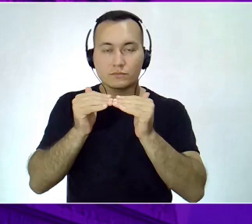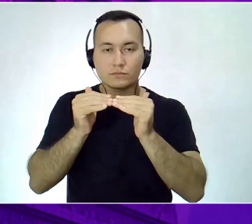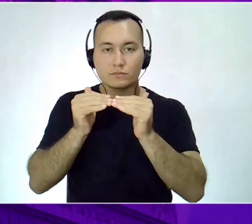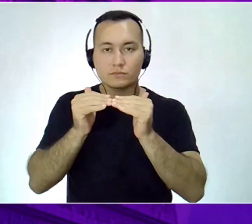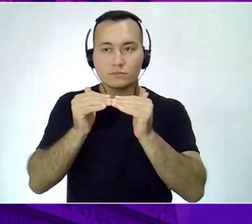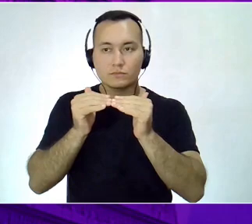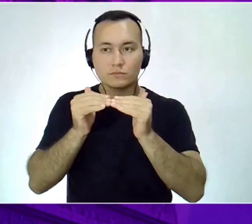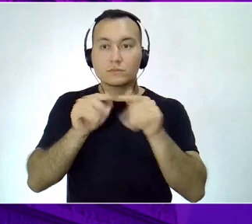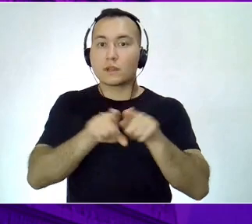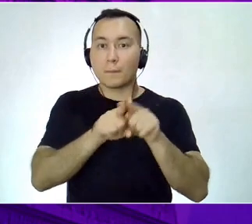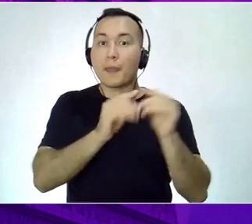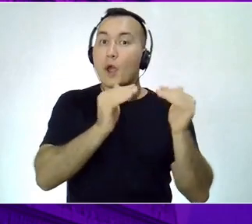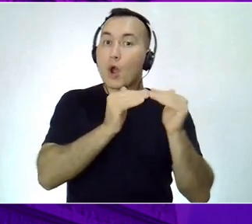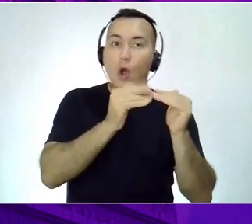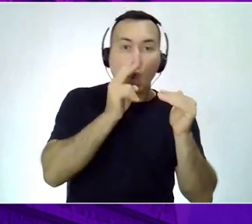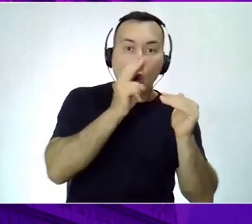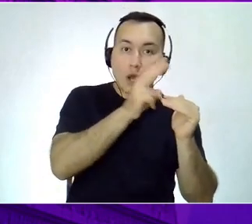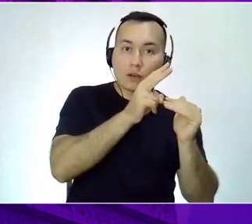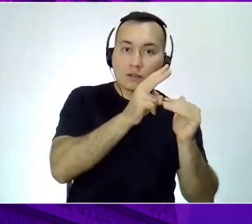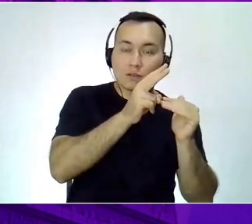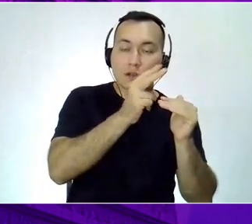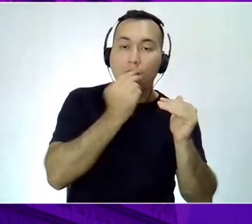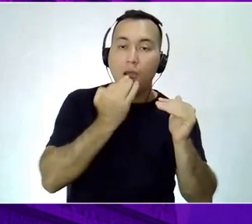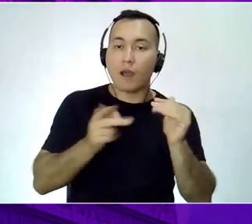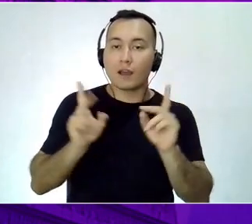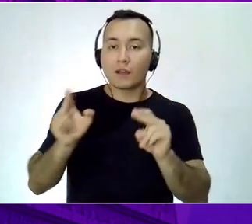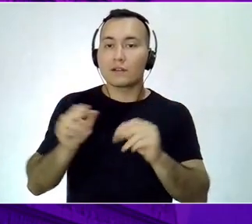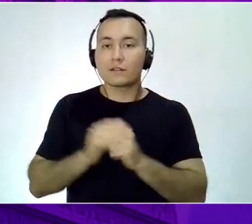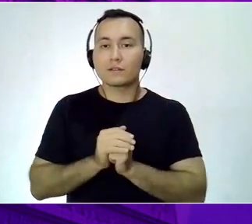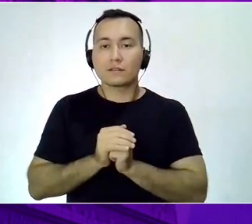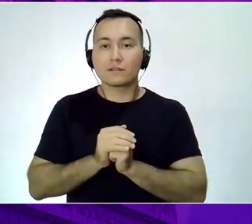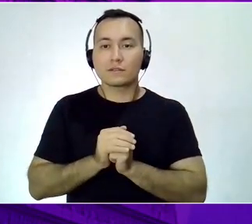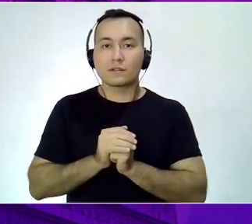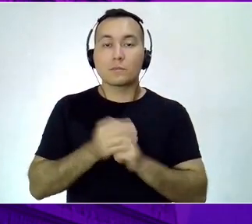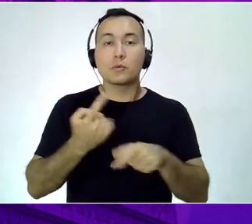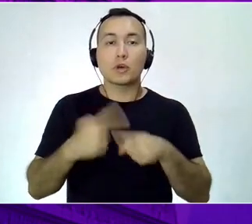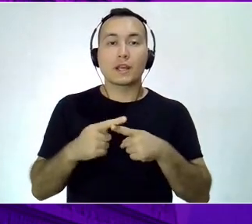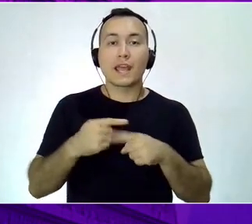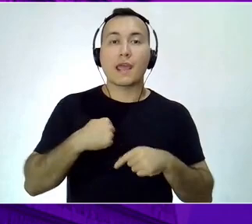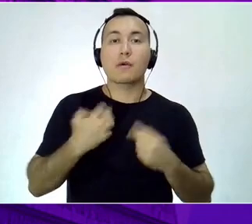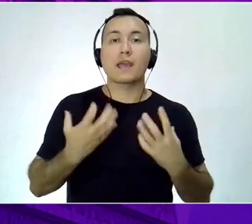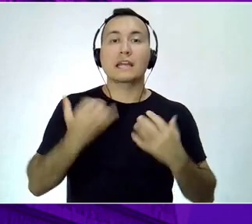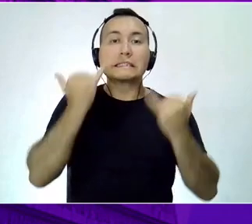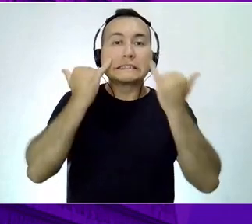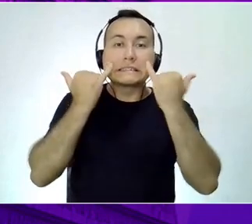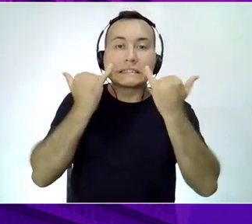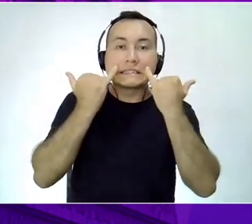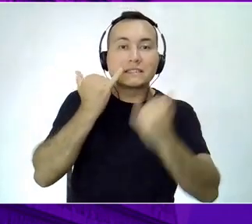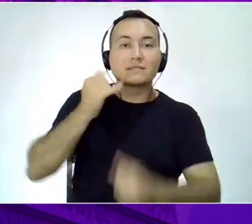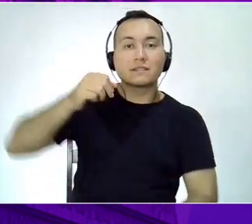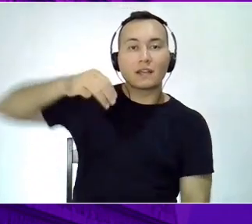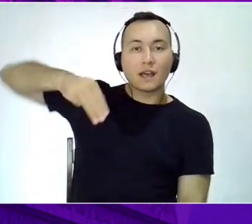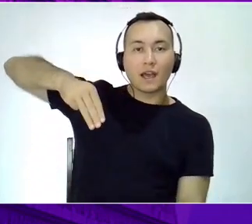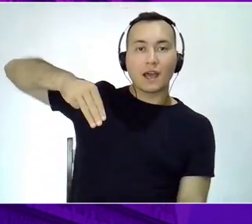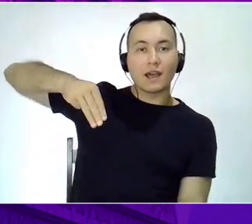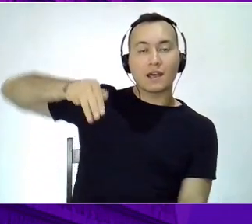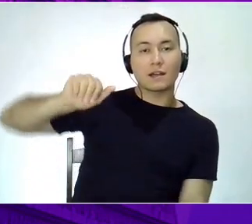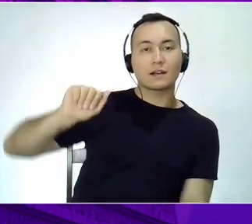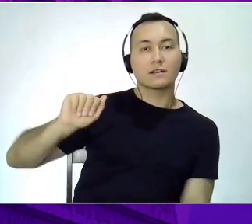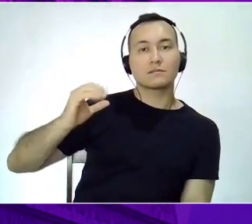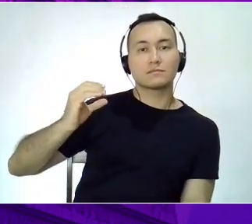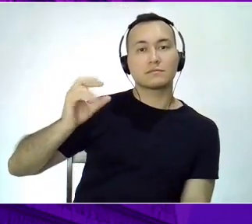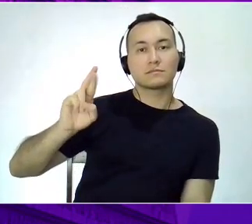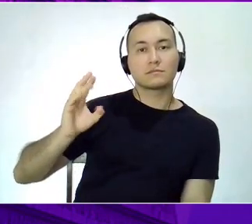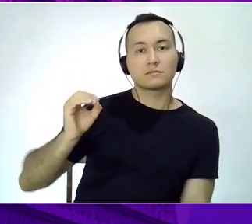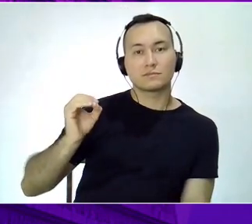o que eu estou interessada mesmo é saber nessa macro categoria. E o discordo fortemente também. Agora, o meu olho ele vai focar